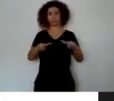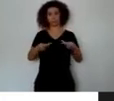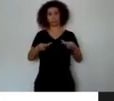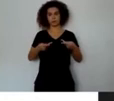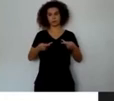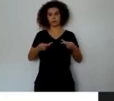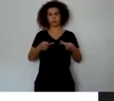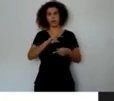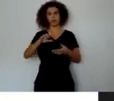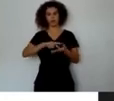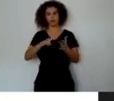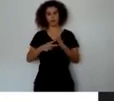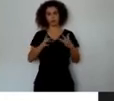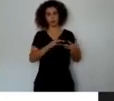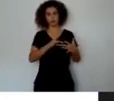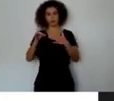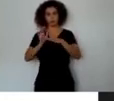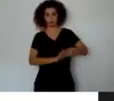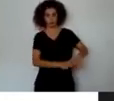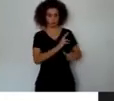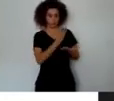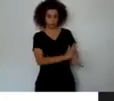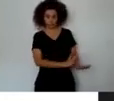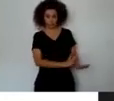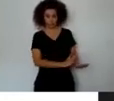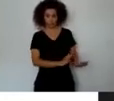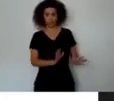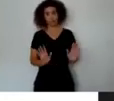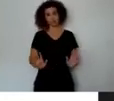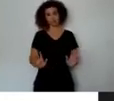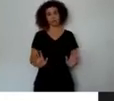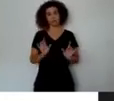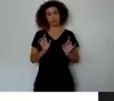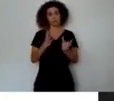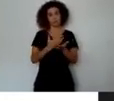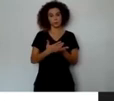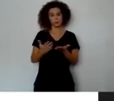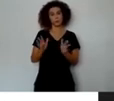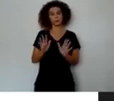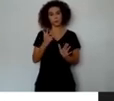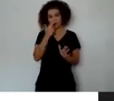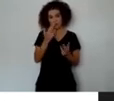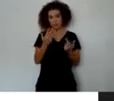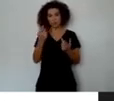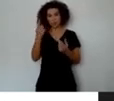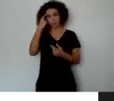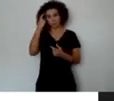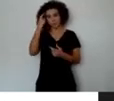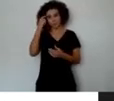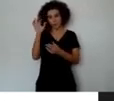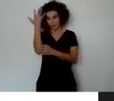privilégios, mas reconhece a existência deles. E é como outra... se fosse plantar uma sementinha, né? É um